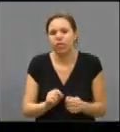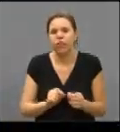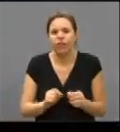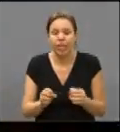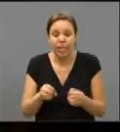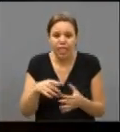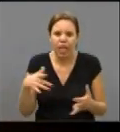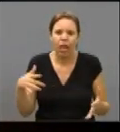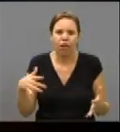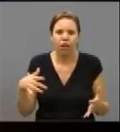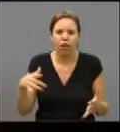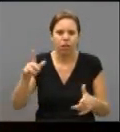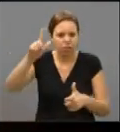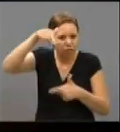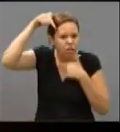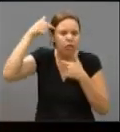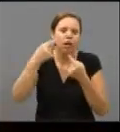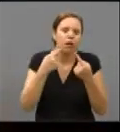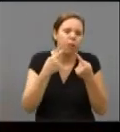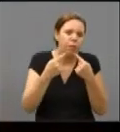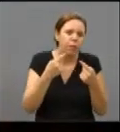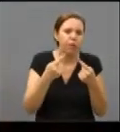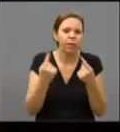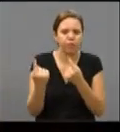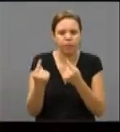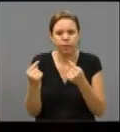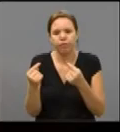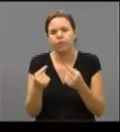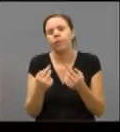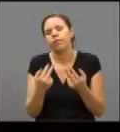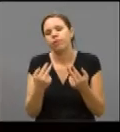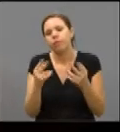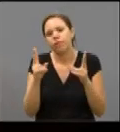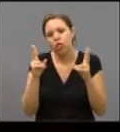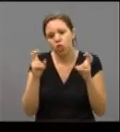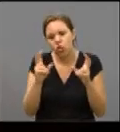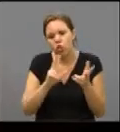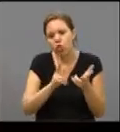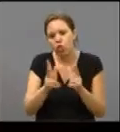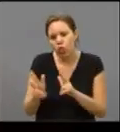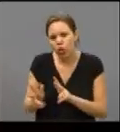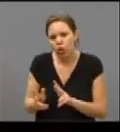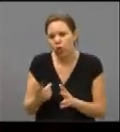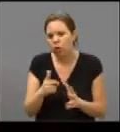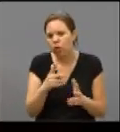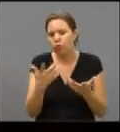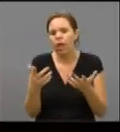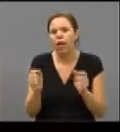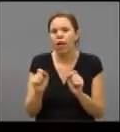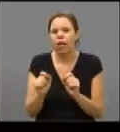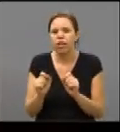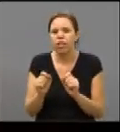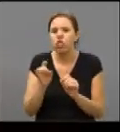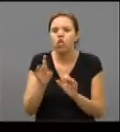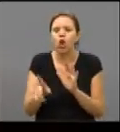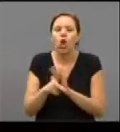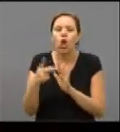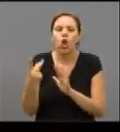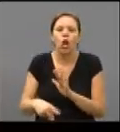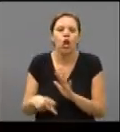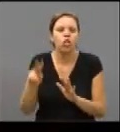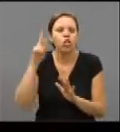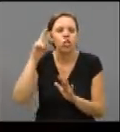criando personagens, tendo diálogo entre eles, sem balões, né? Então ele é